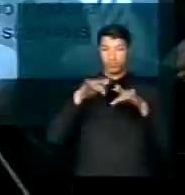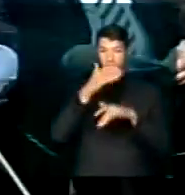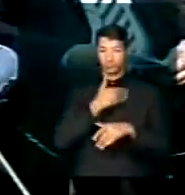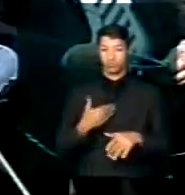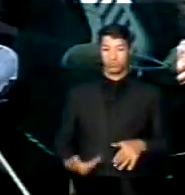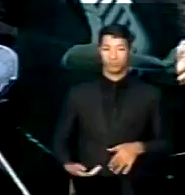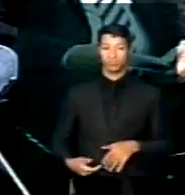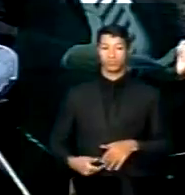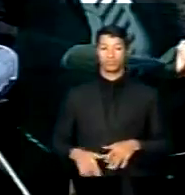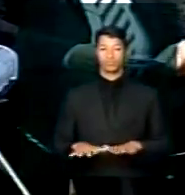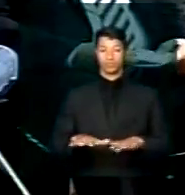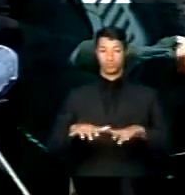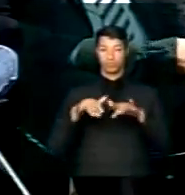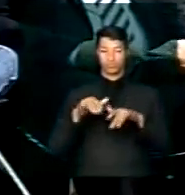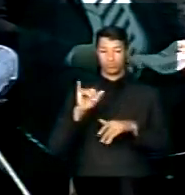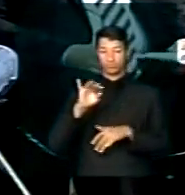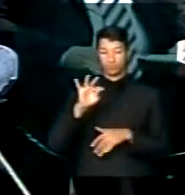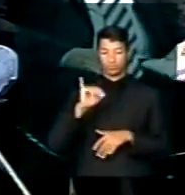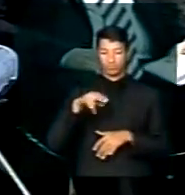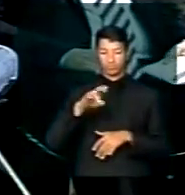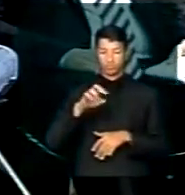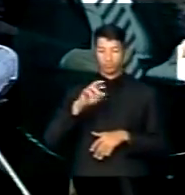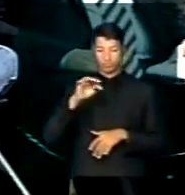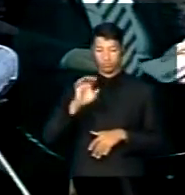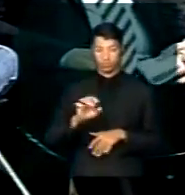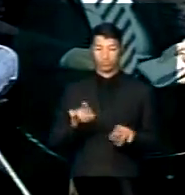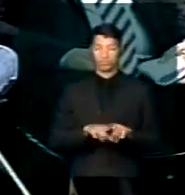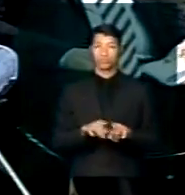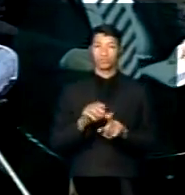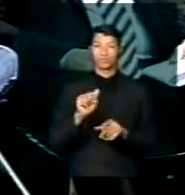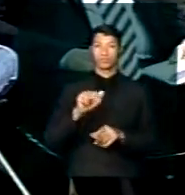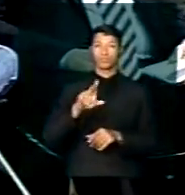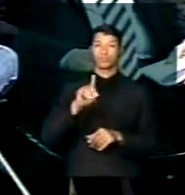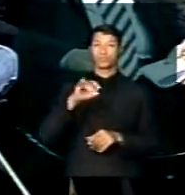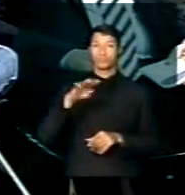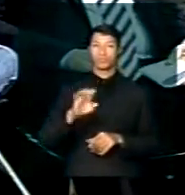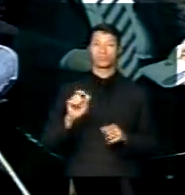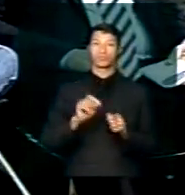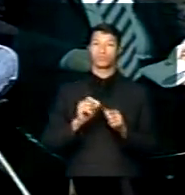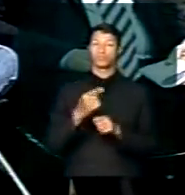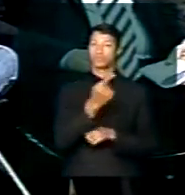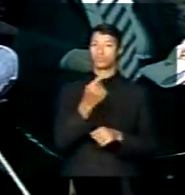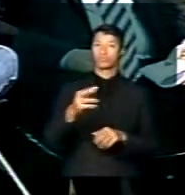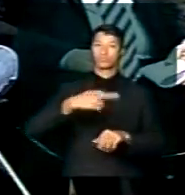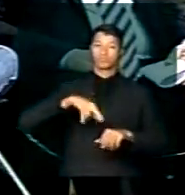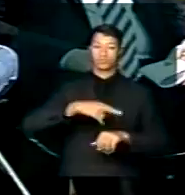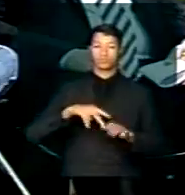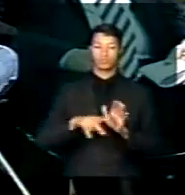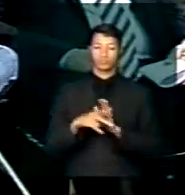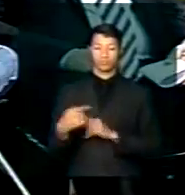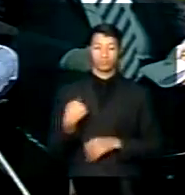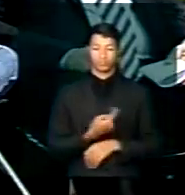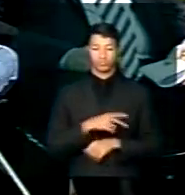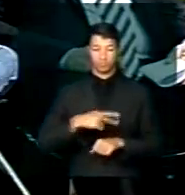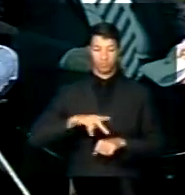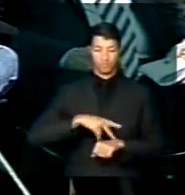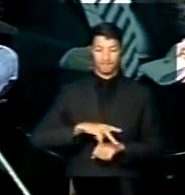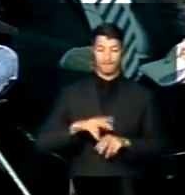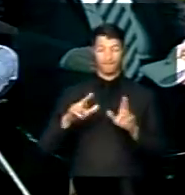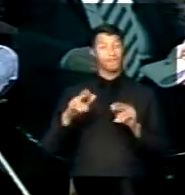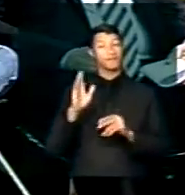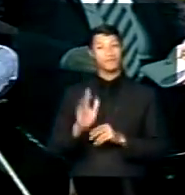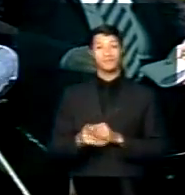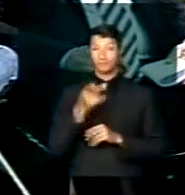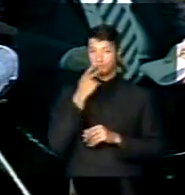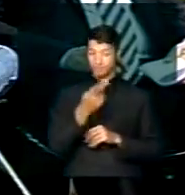públicas, as câmaras itinerantes e as audiências que faremos em cada região do nosso país. E assuntos que já